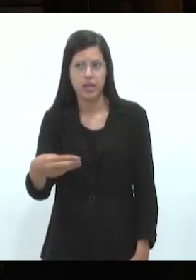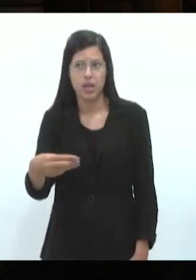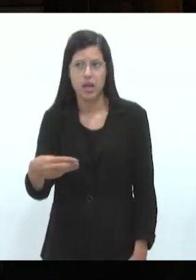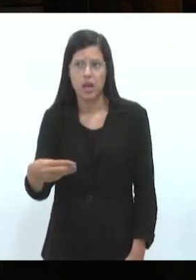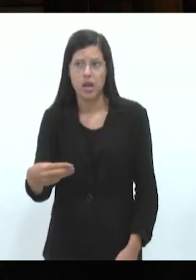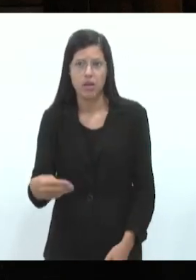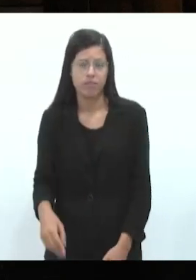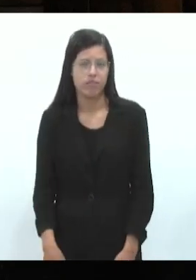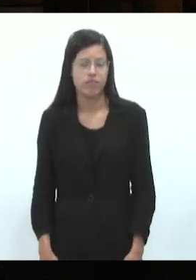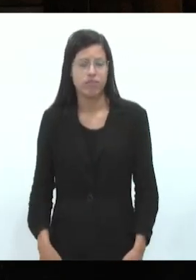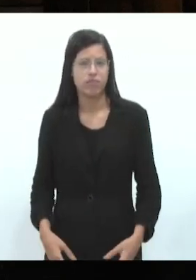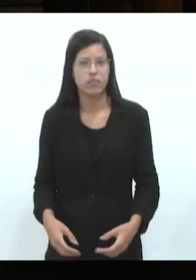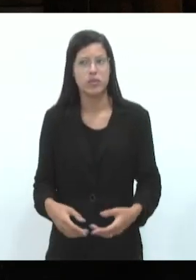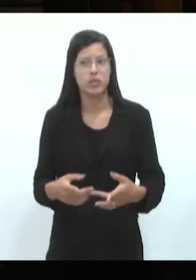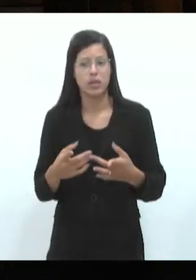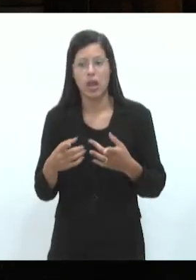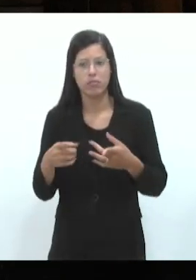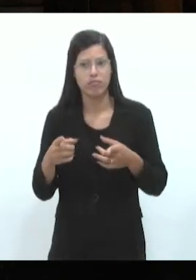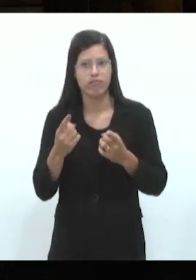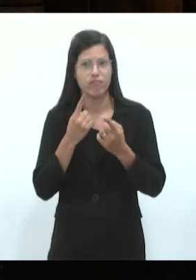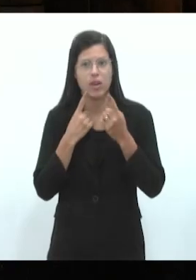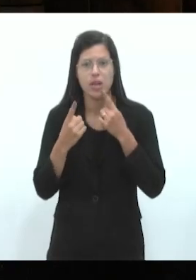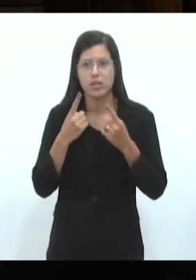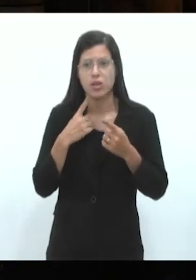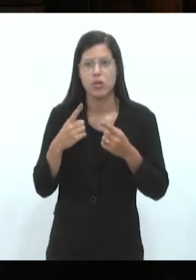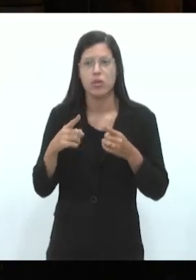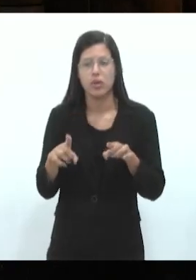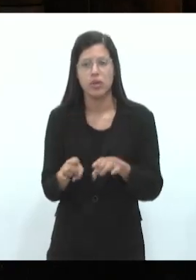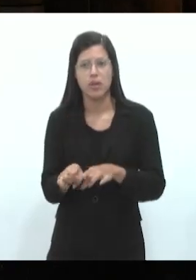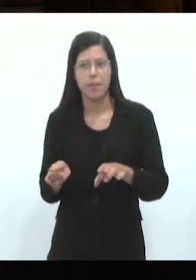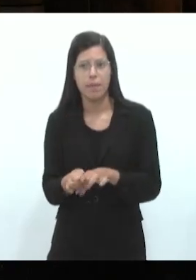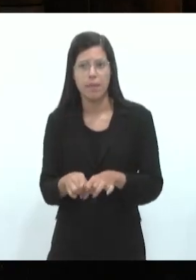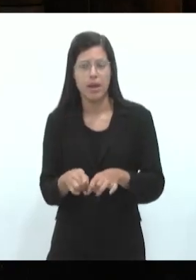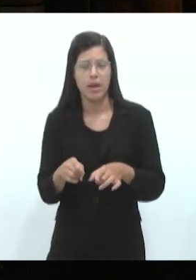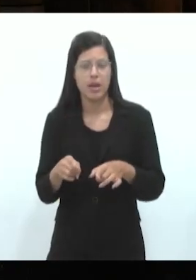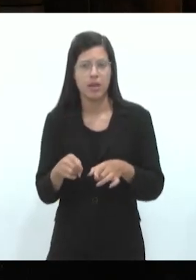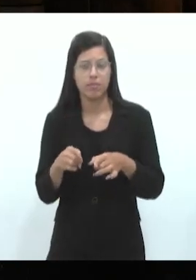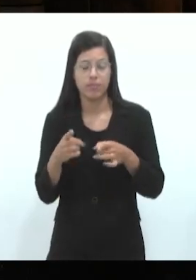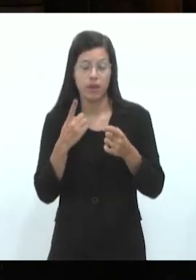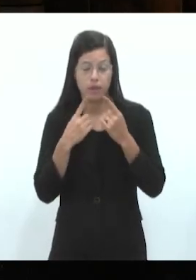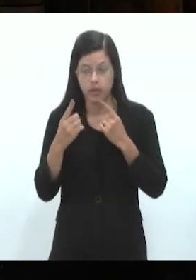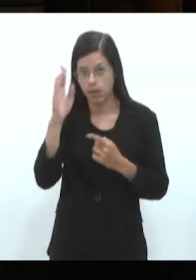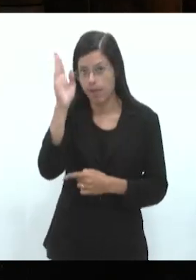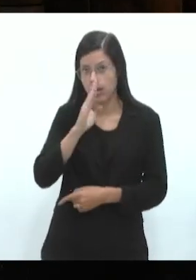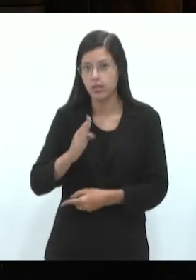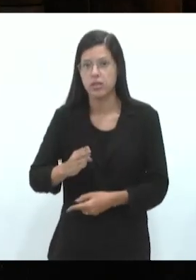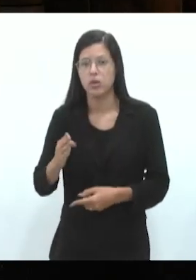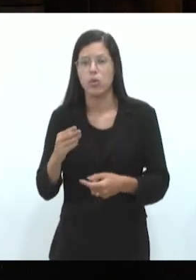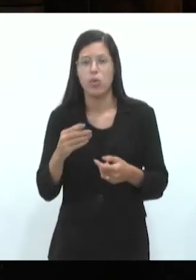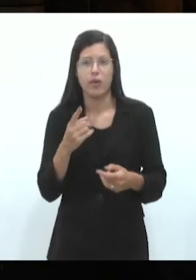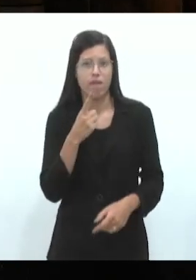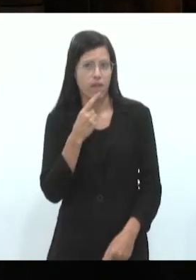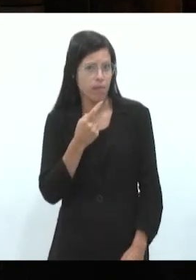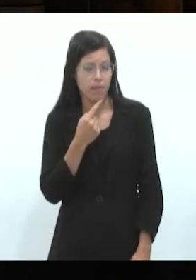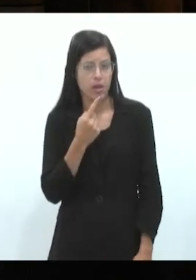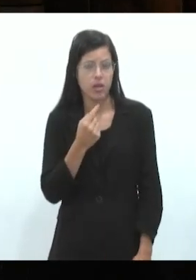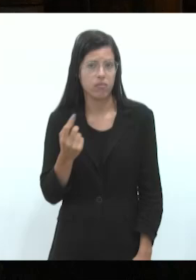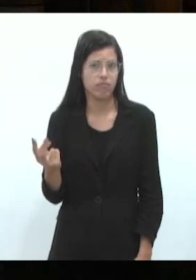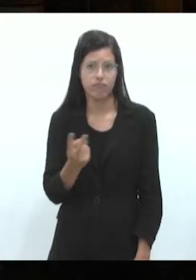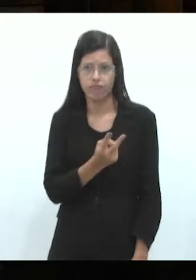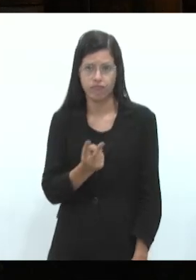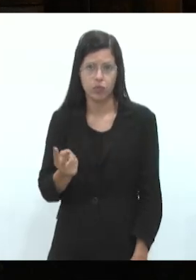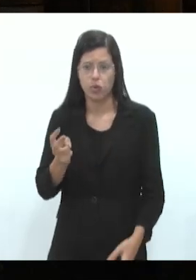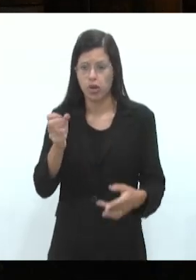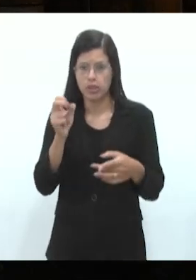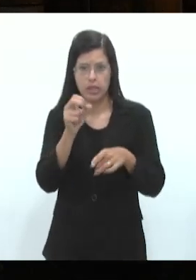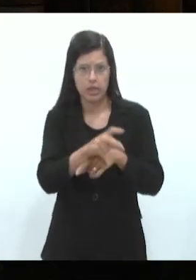e Vermelha, as duas vias principais de entrada e saída da cidade do Rio de Janeiro.